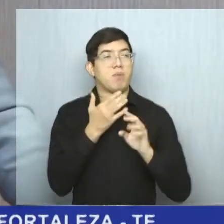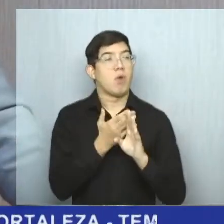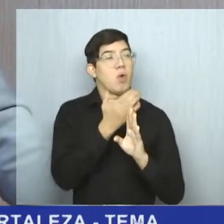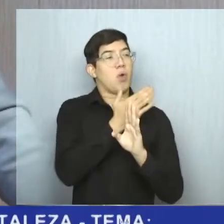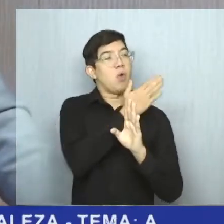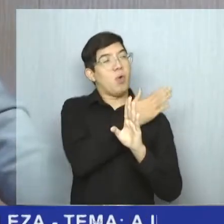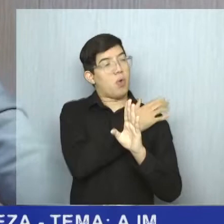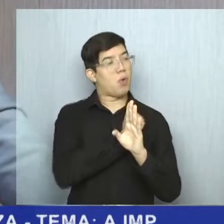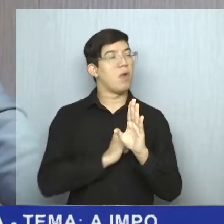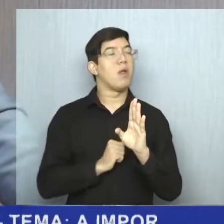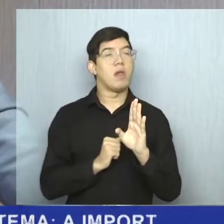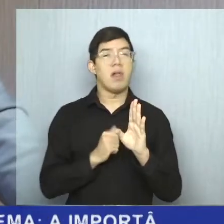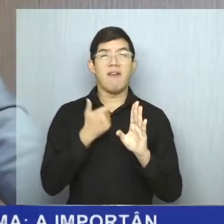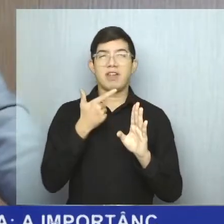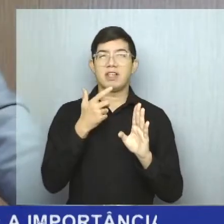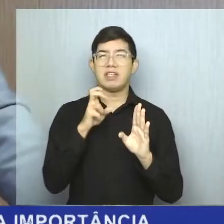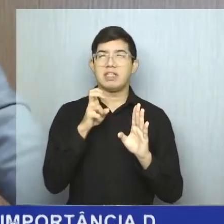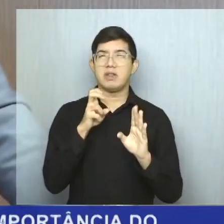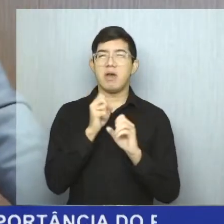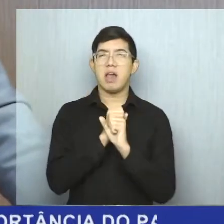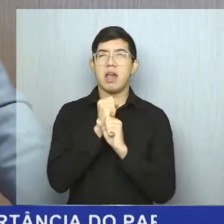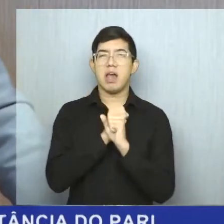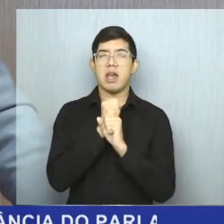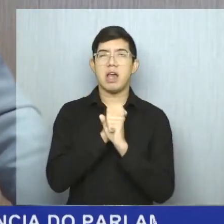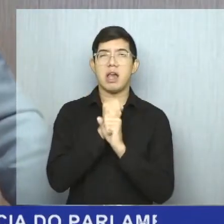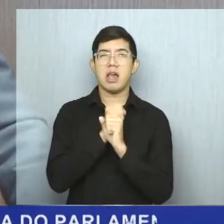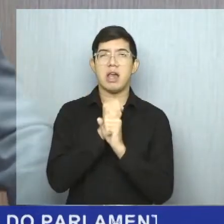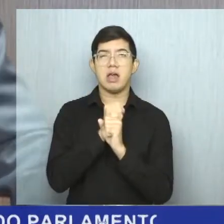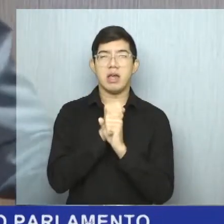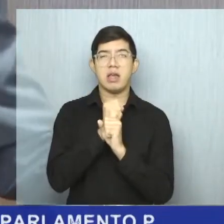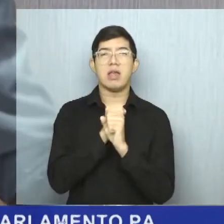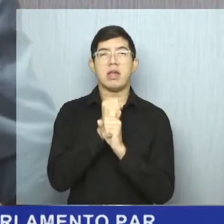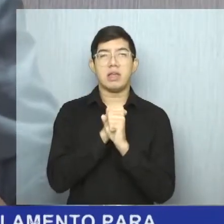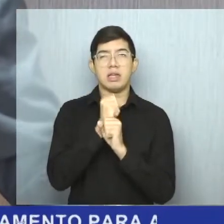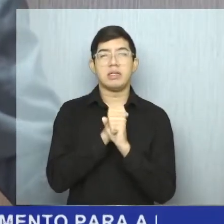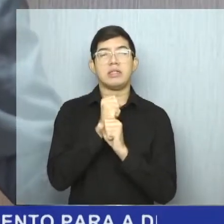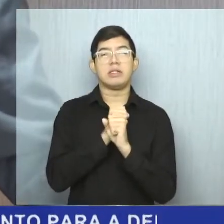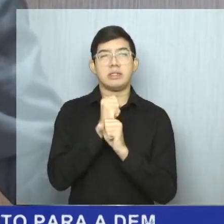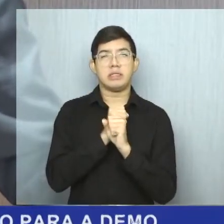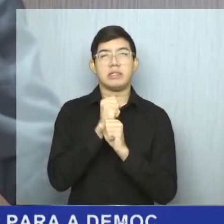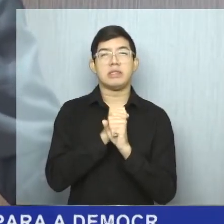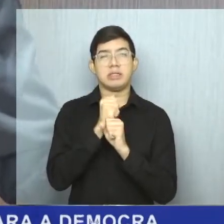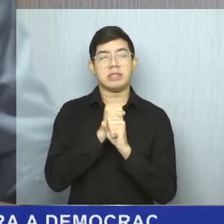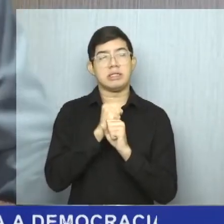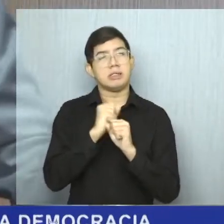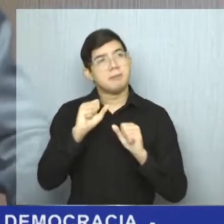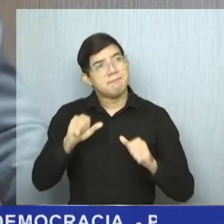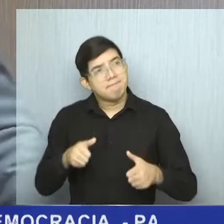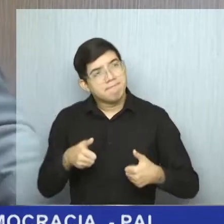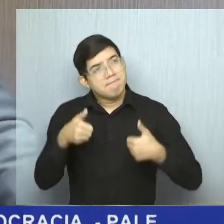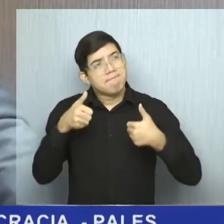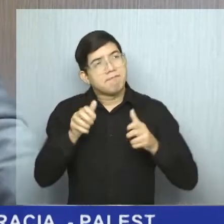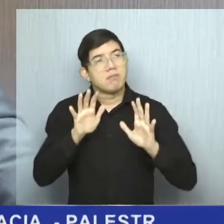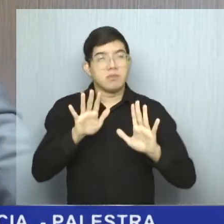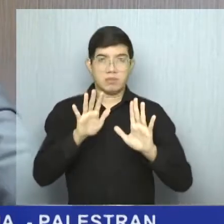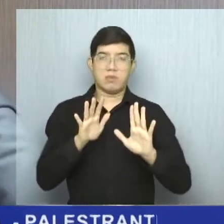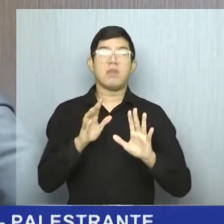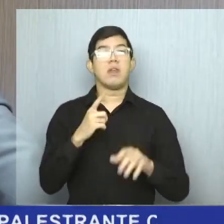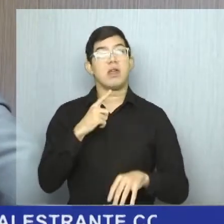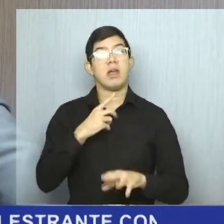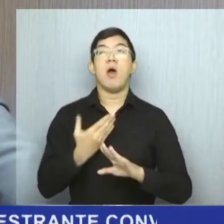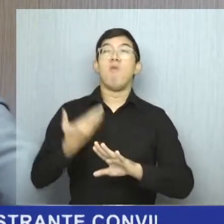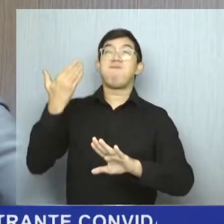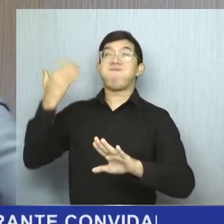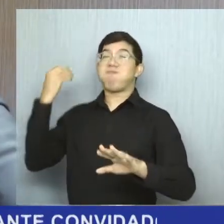aninhos. O Brasil nunca teve mais do que 25 anos de continuidade institucional. Nossa história é uma história de crise,